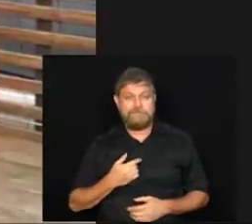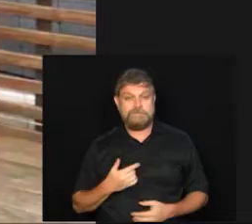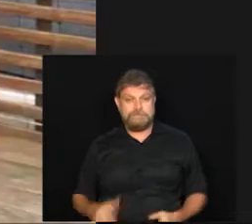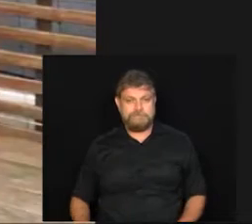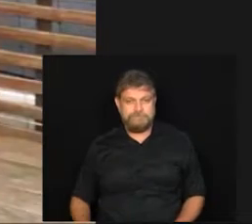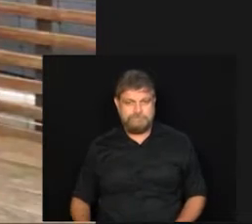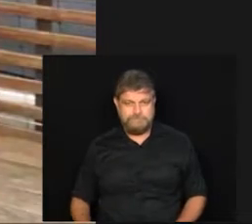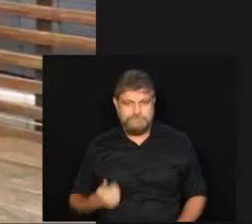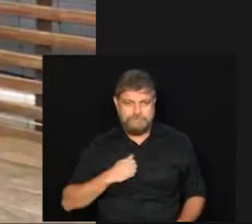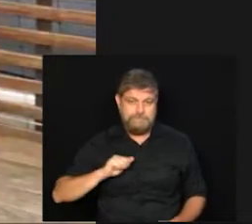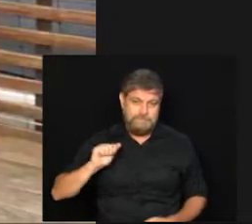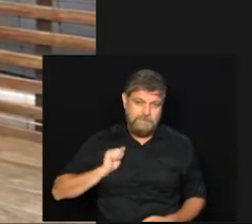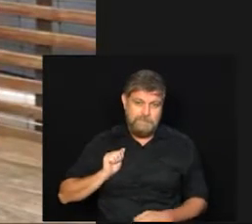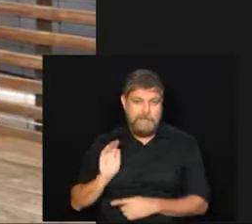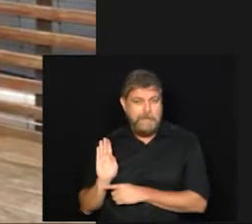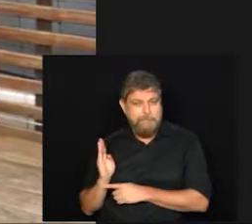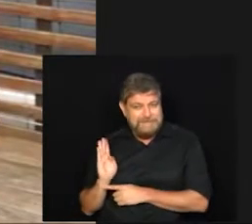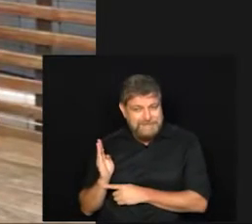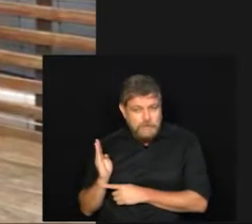Barcelona. Aí você vai levar